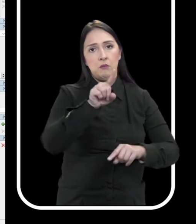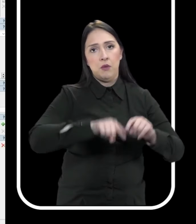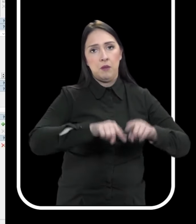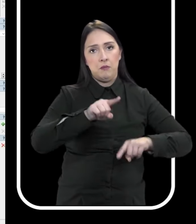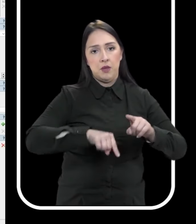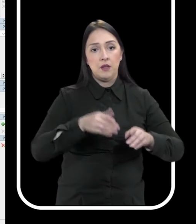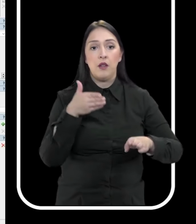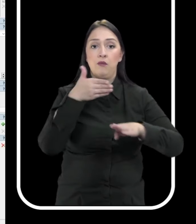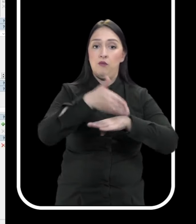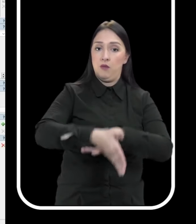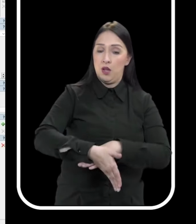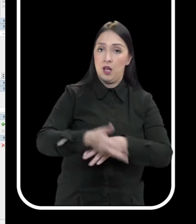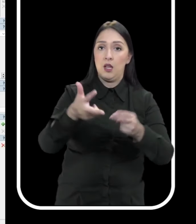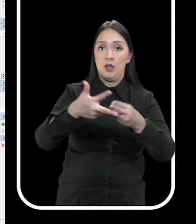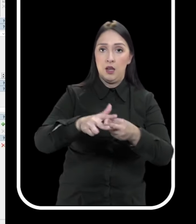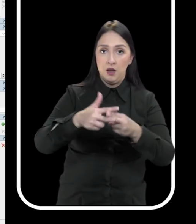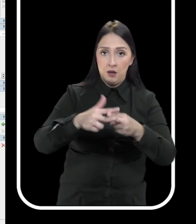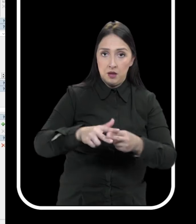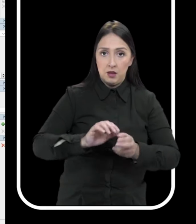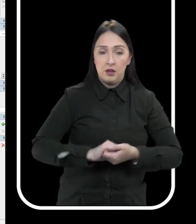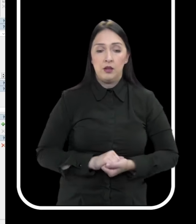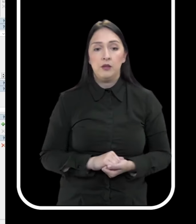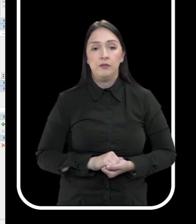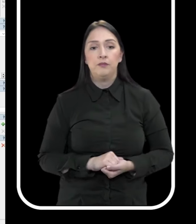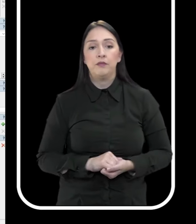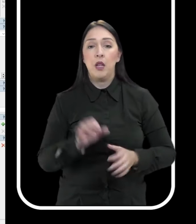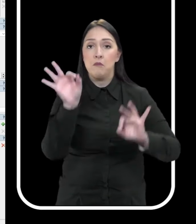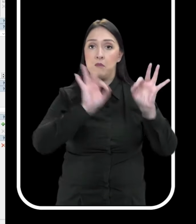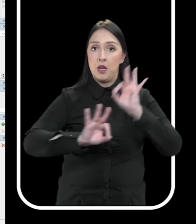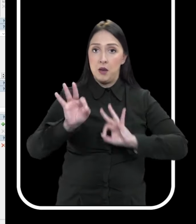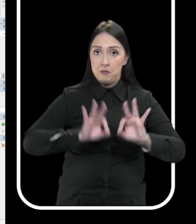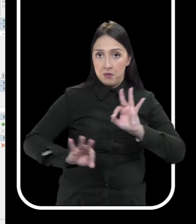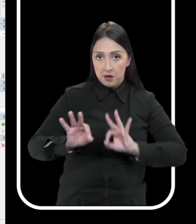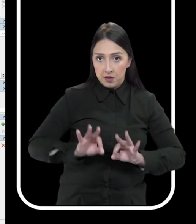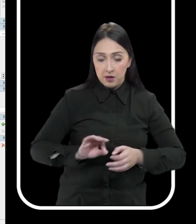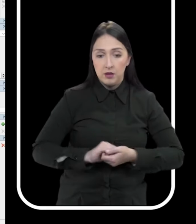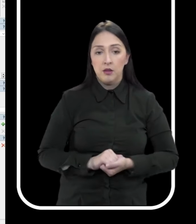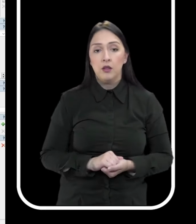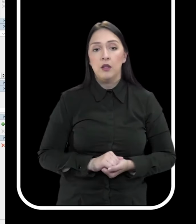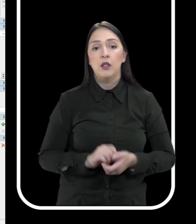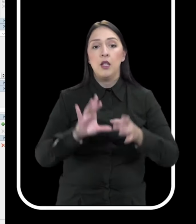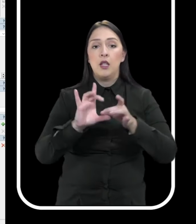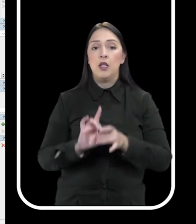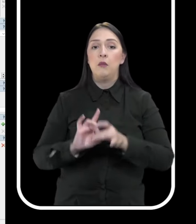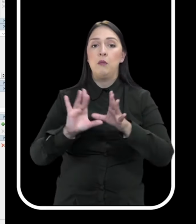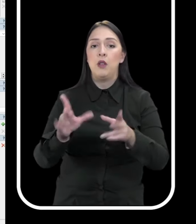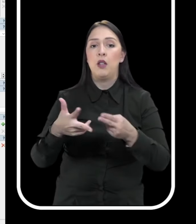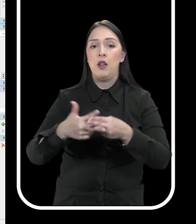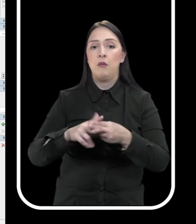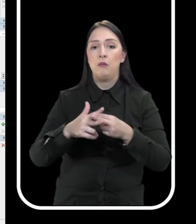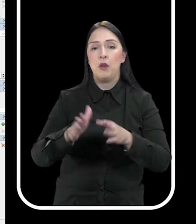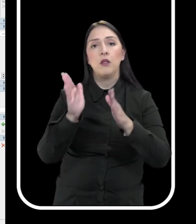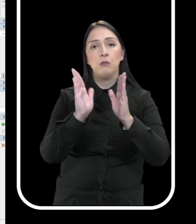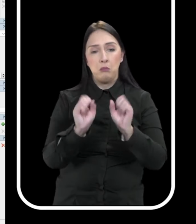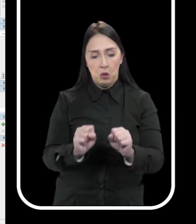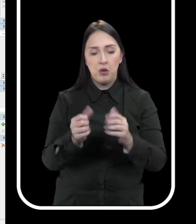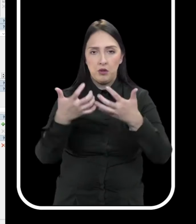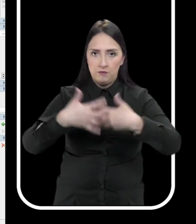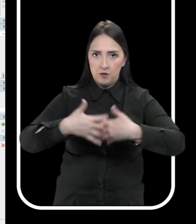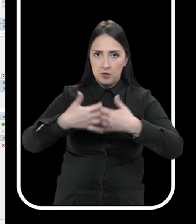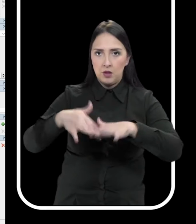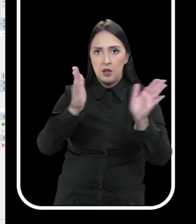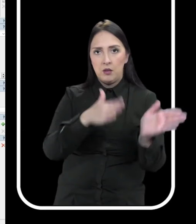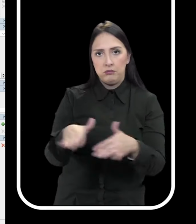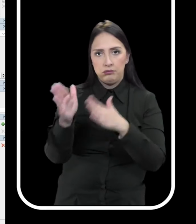peça. Então, ele vai até a máquina, faz a preparação da máquina e vai liberar a máquina para o